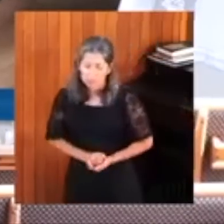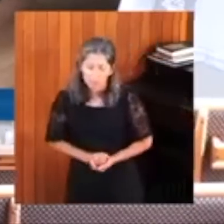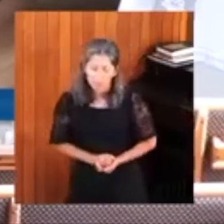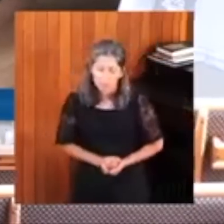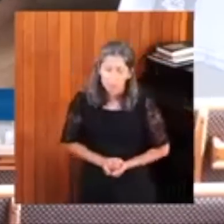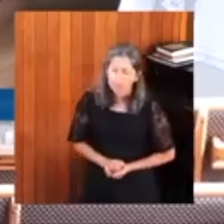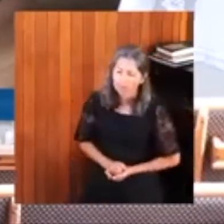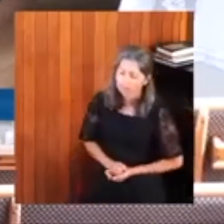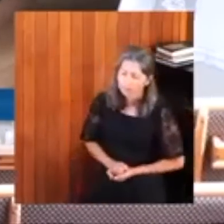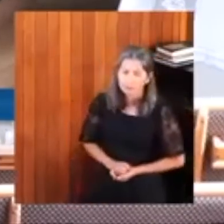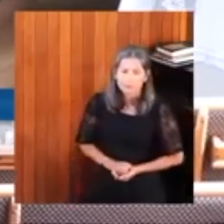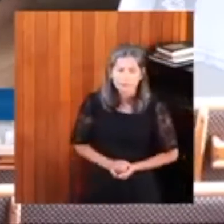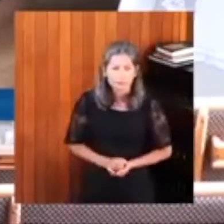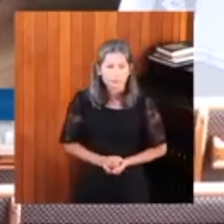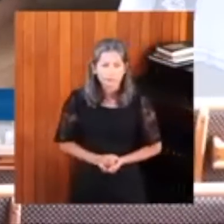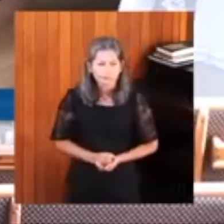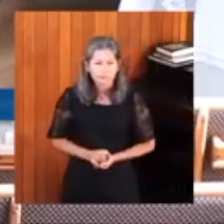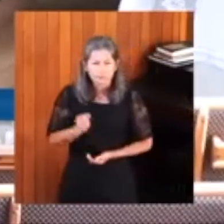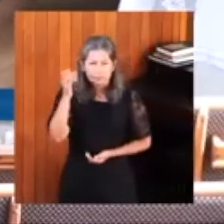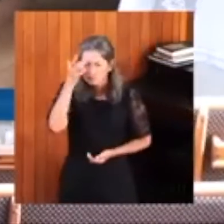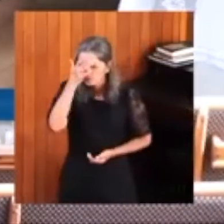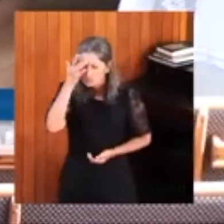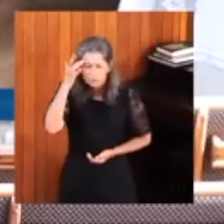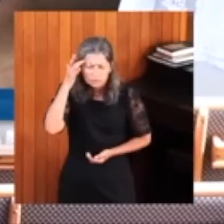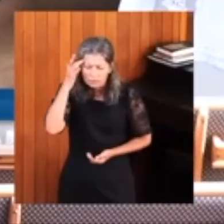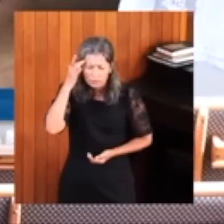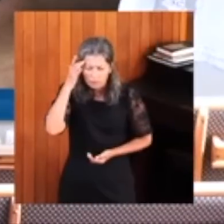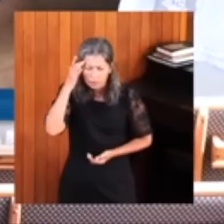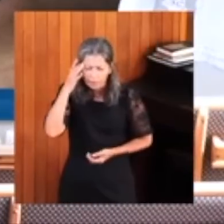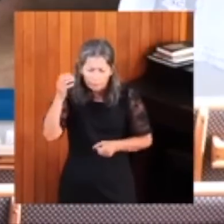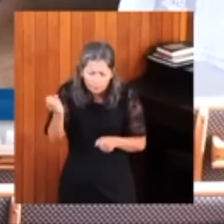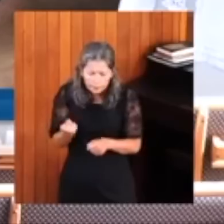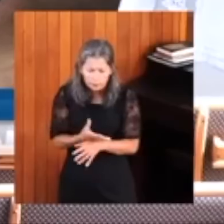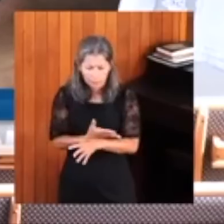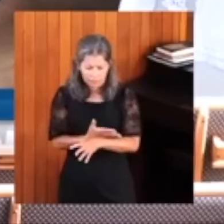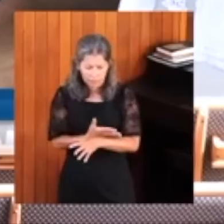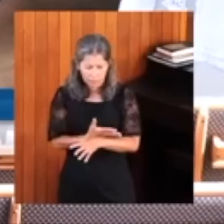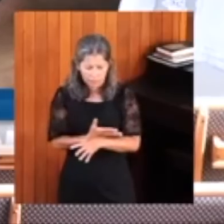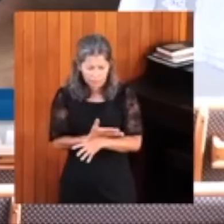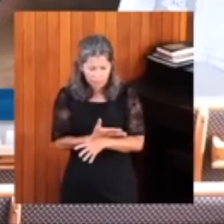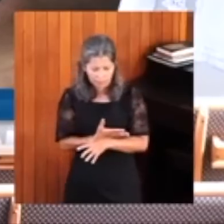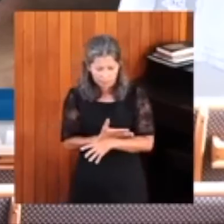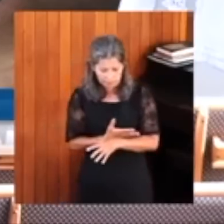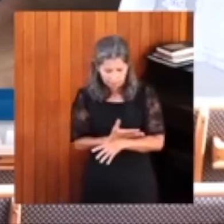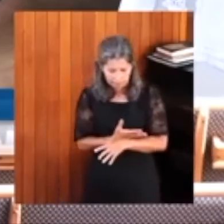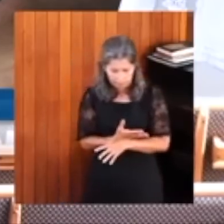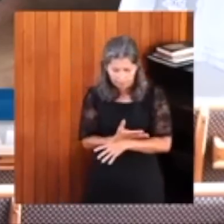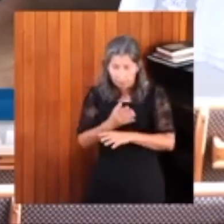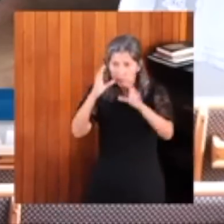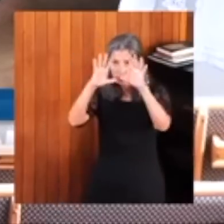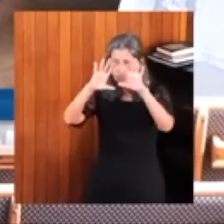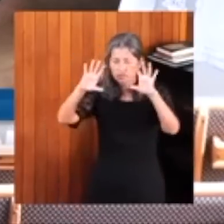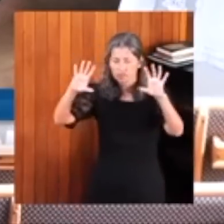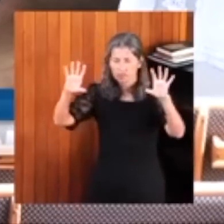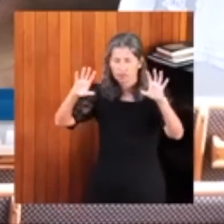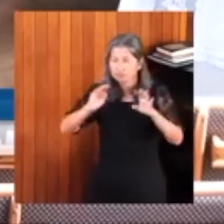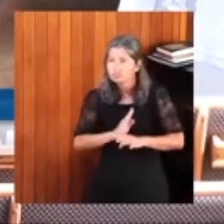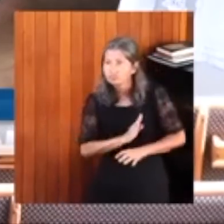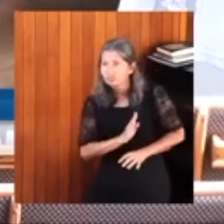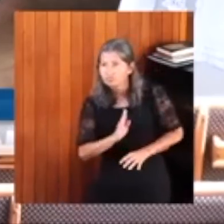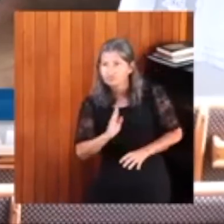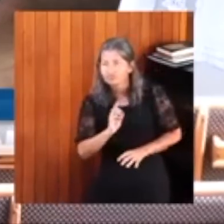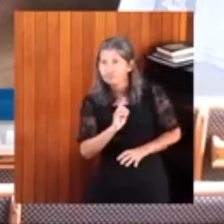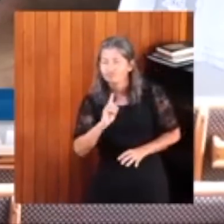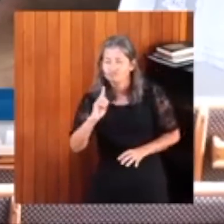permanecer fiel? Quem estará pronto para entrar em Canaã? Sejamos fiéis ao sacerdote. Não nos deixemos levar